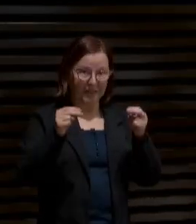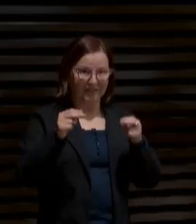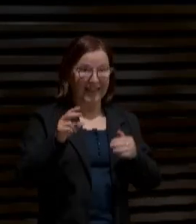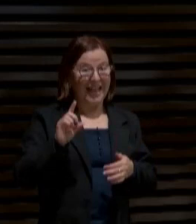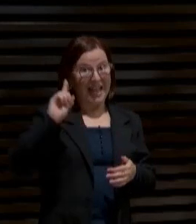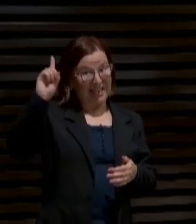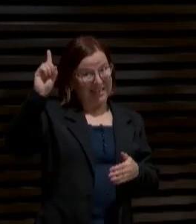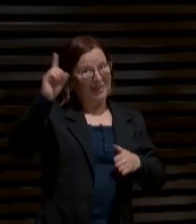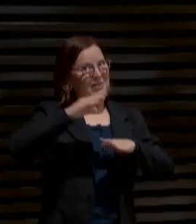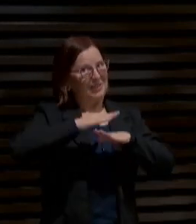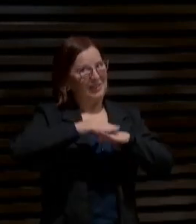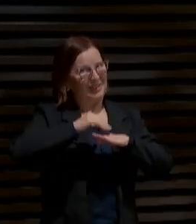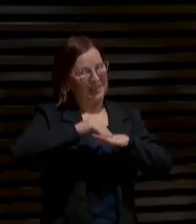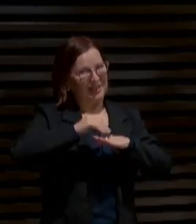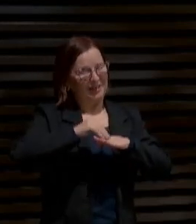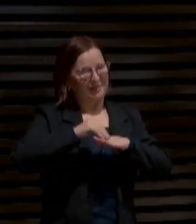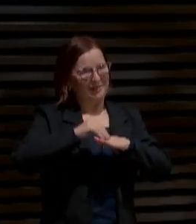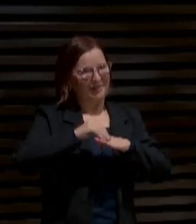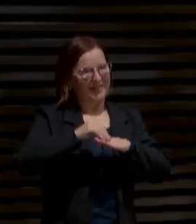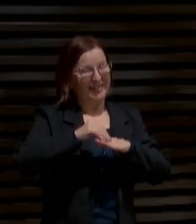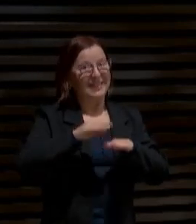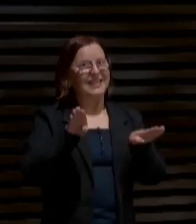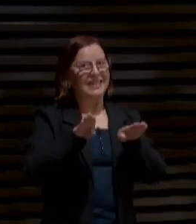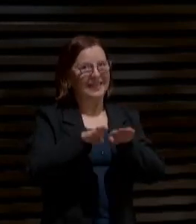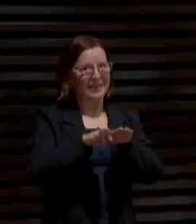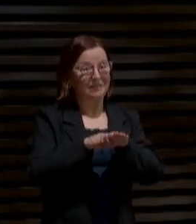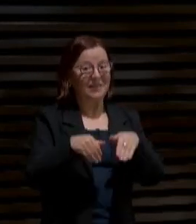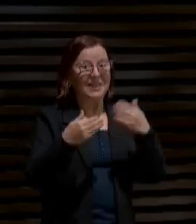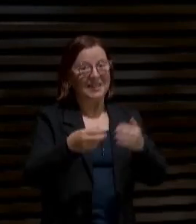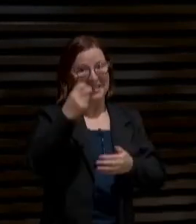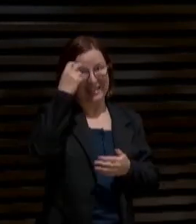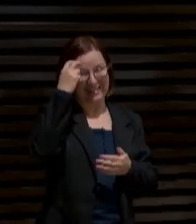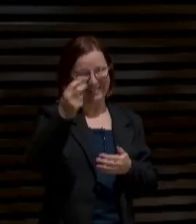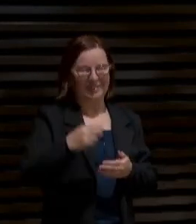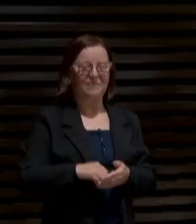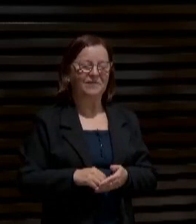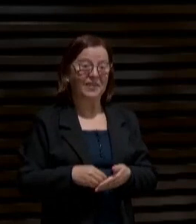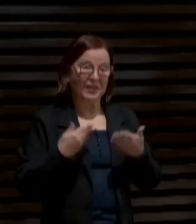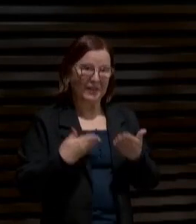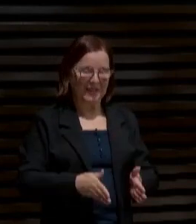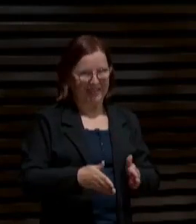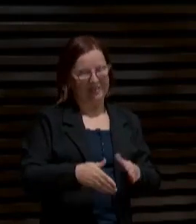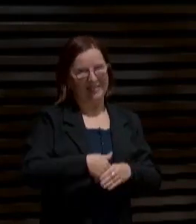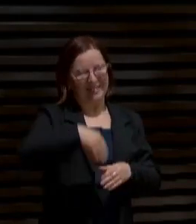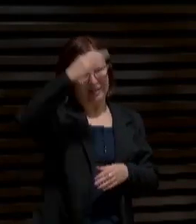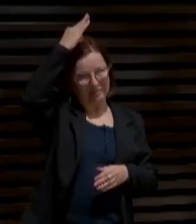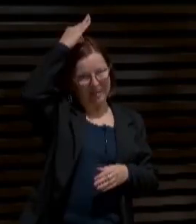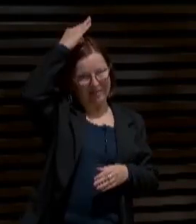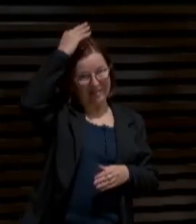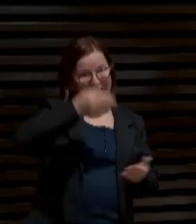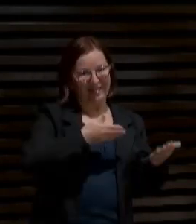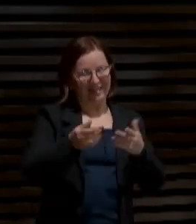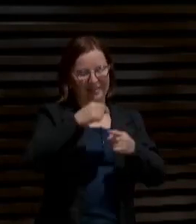chama é também aquele que capacita o nascimento espiritual que leva à Santidade